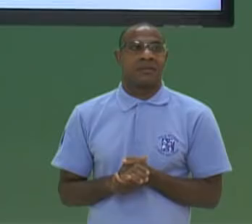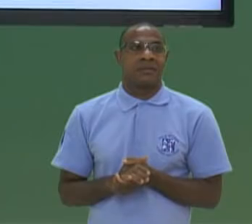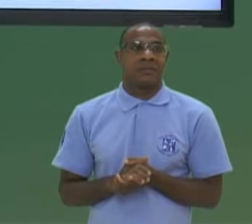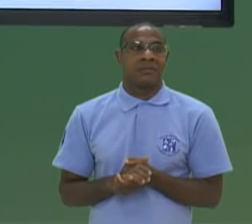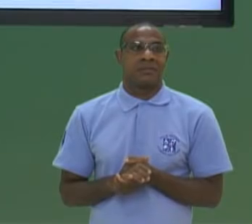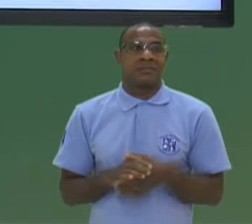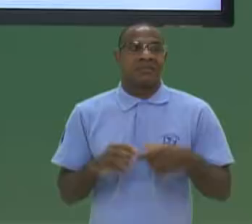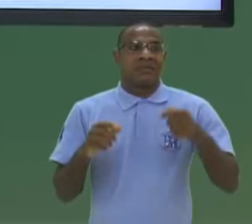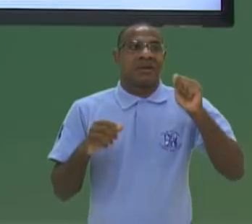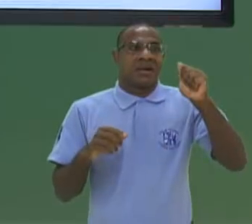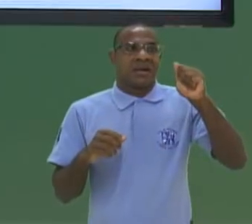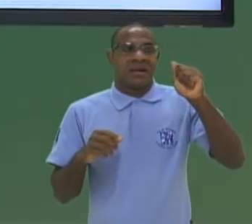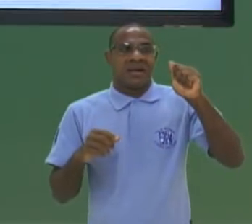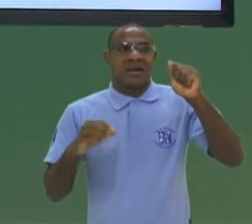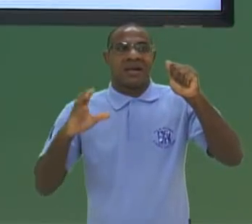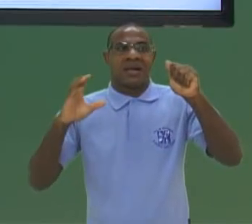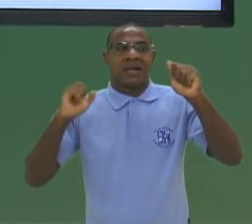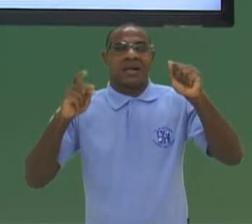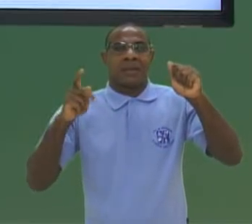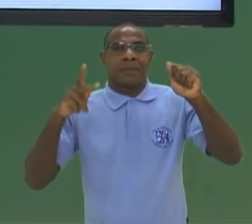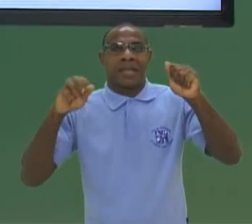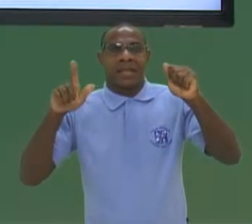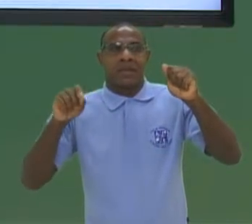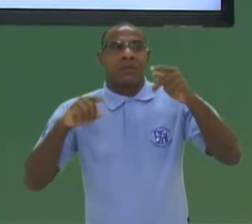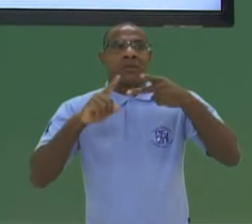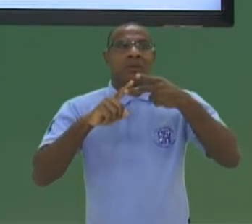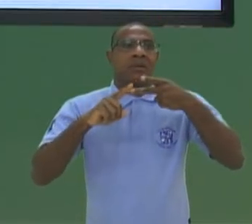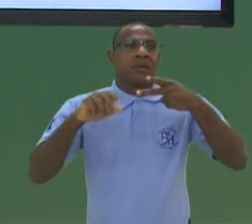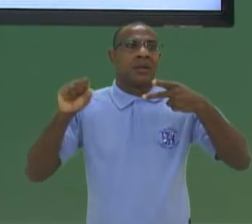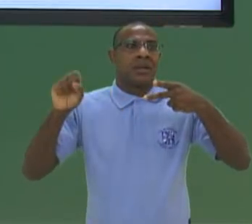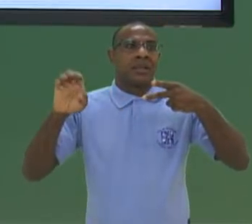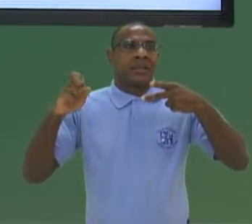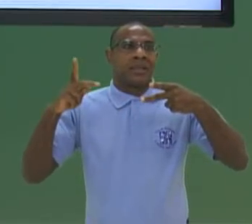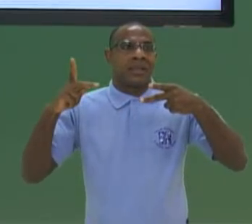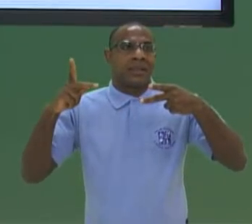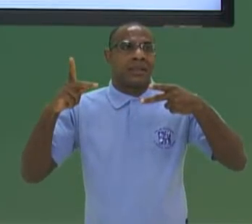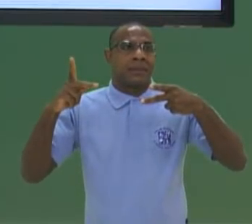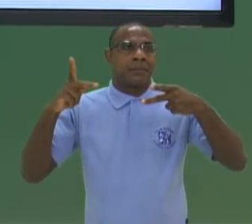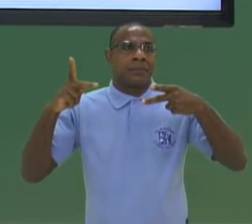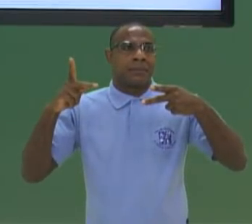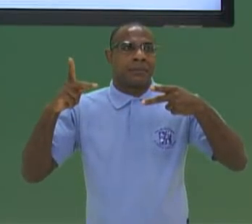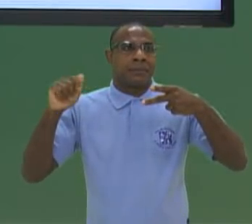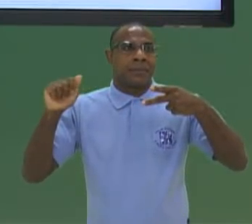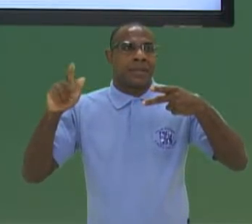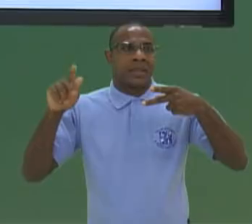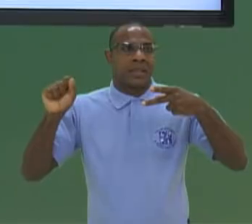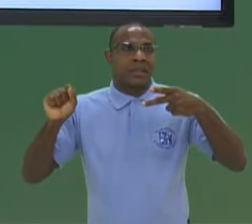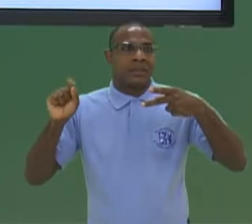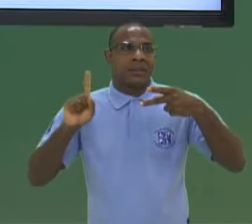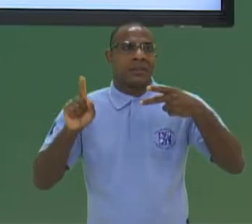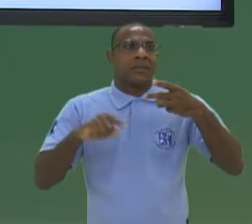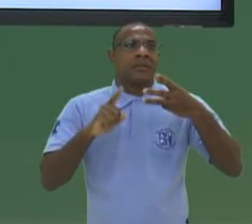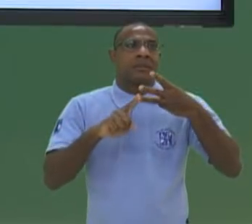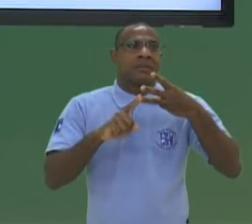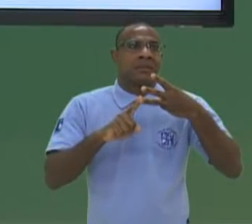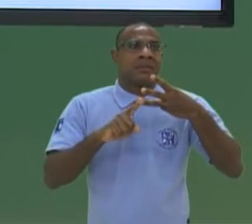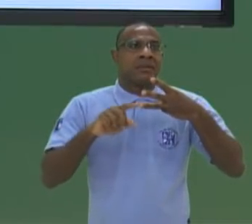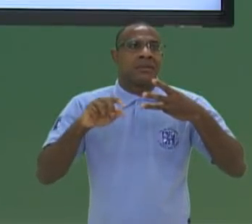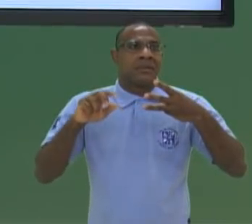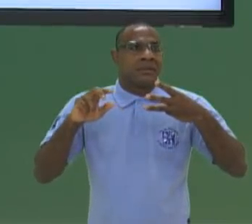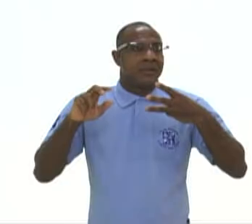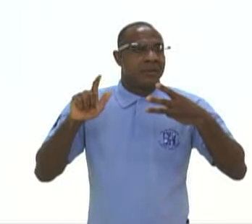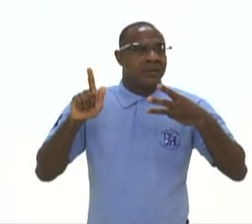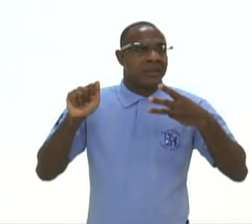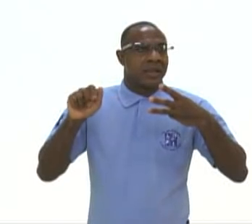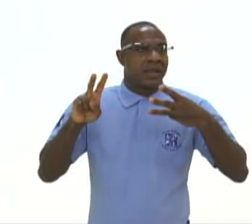Não. Sépalas? Também não. Gavinhas a gente falou quando falou de caules. E sim, estames. Estames são